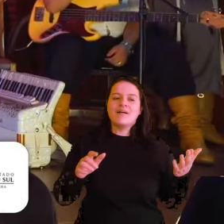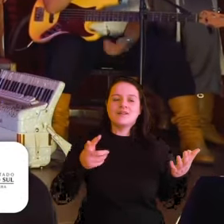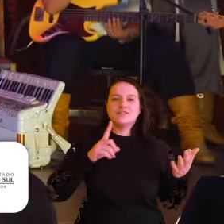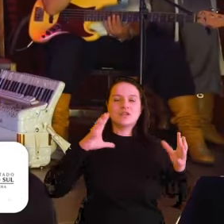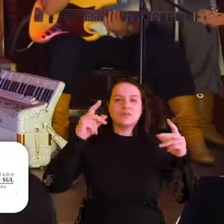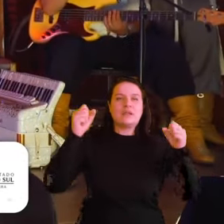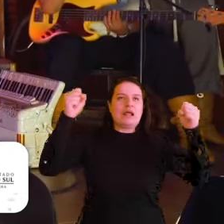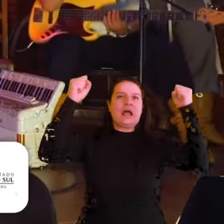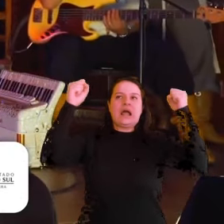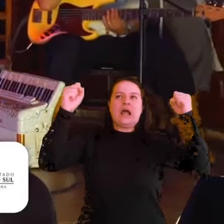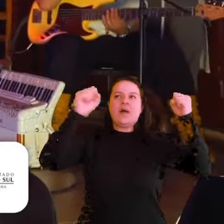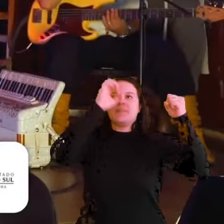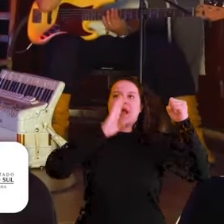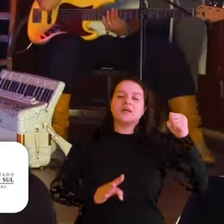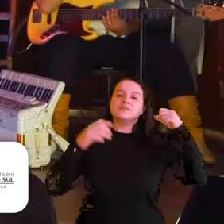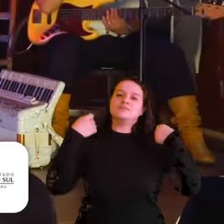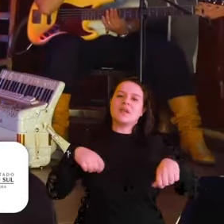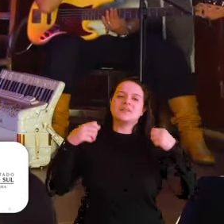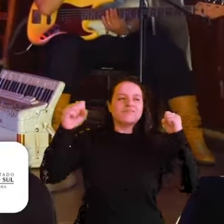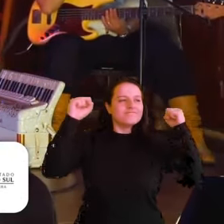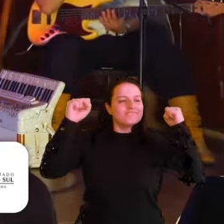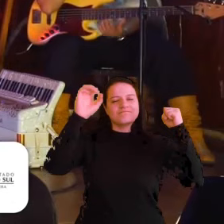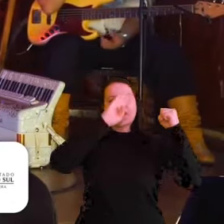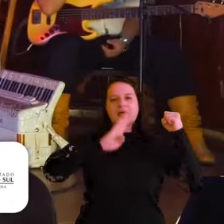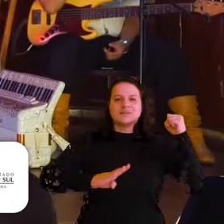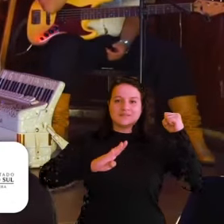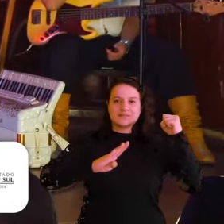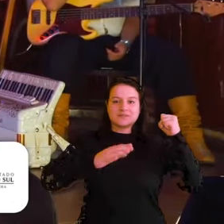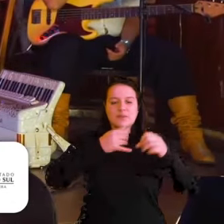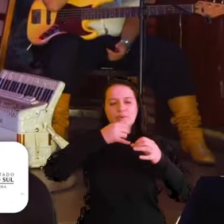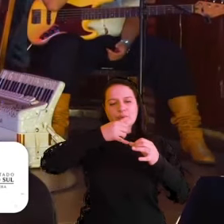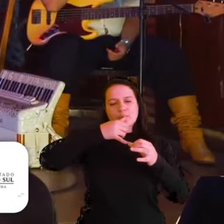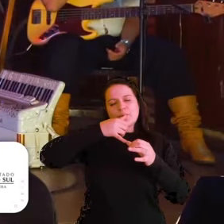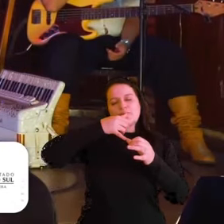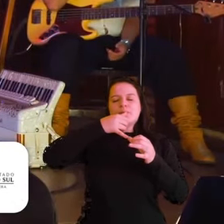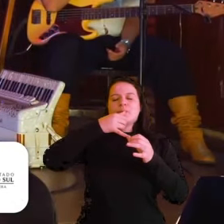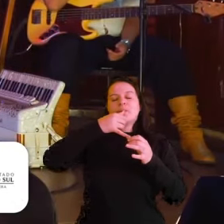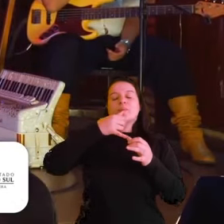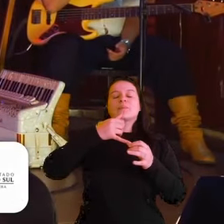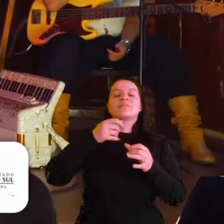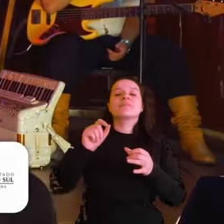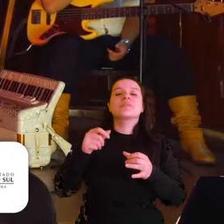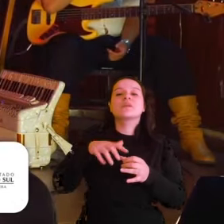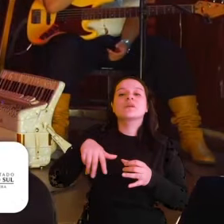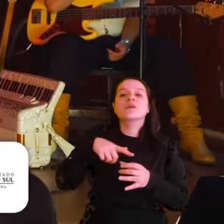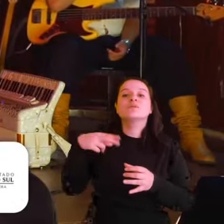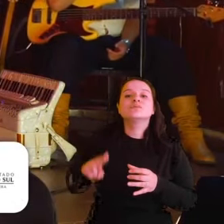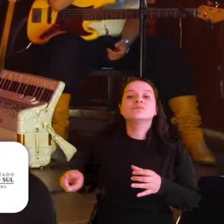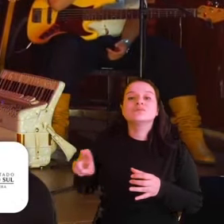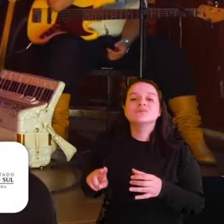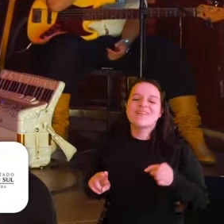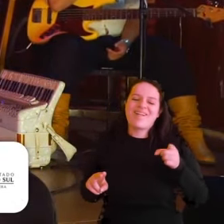Quando tem Copa do Mundo, todo mundo é fanático pelo Brasil, né? Tem que ser, tem que ser. Nós estamos. Ô, chimarrão correndo frouxo, que erva mesmo nós usamos